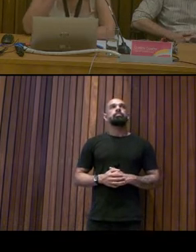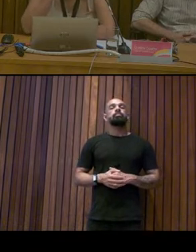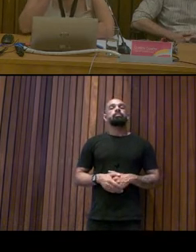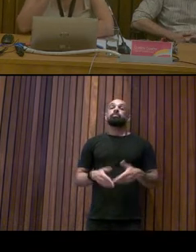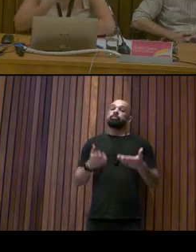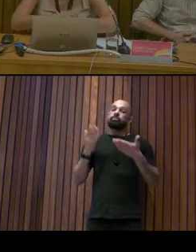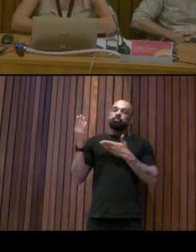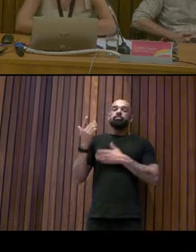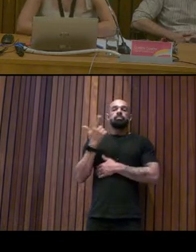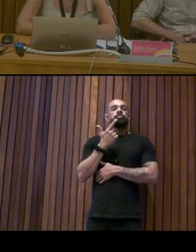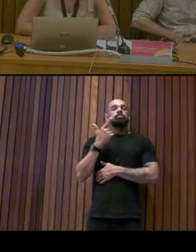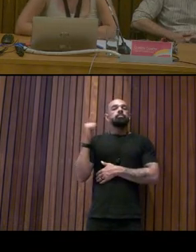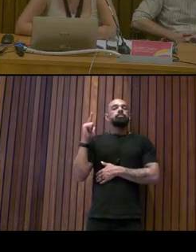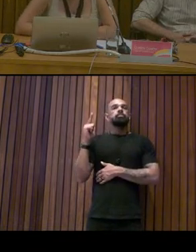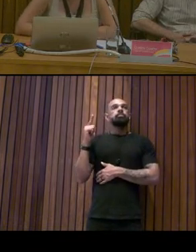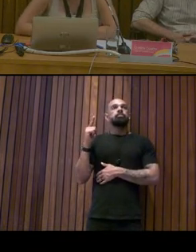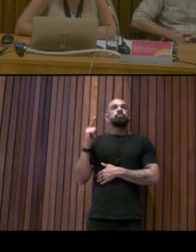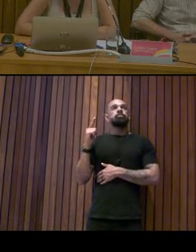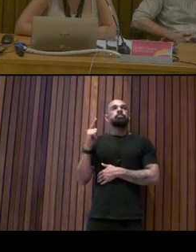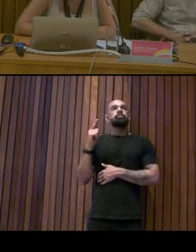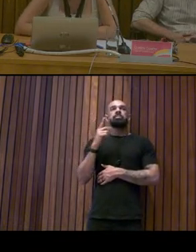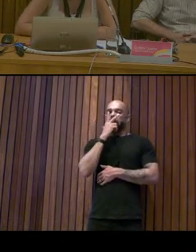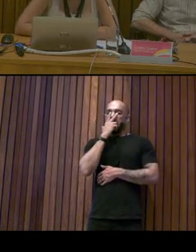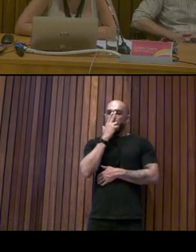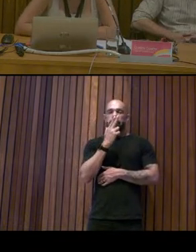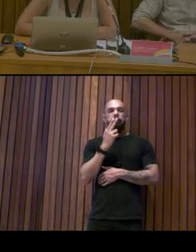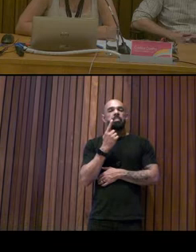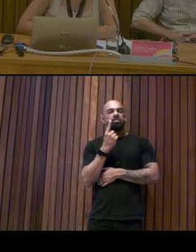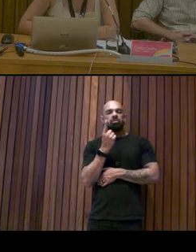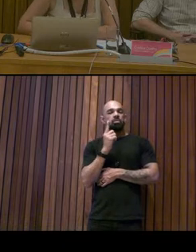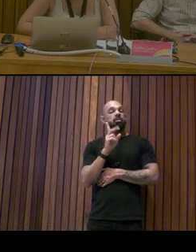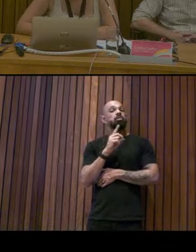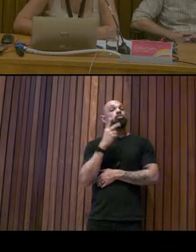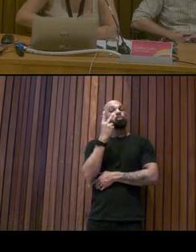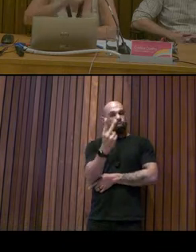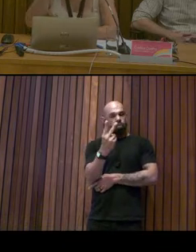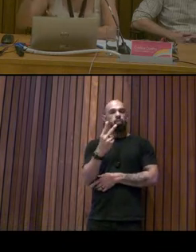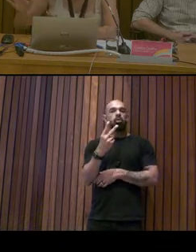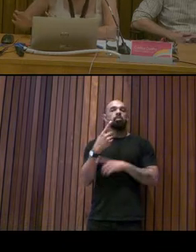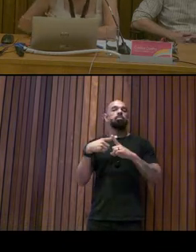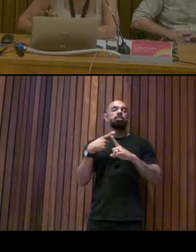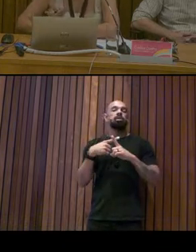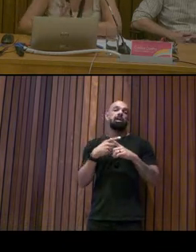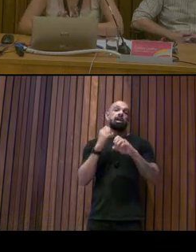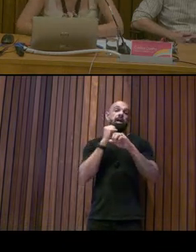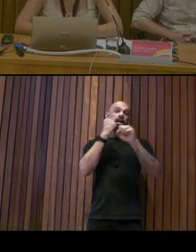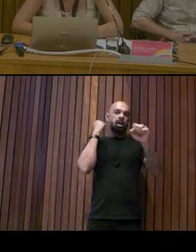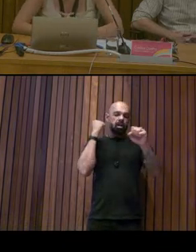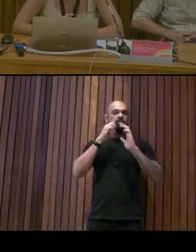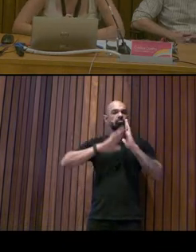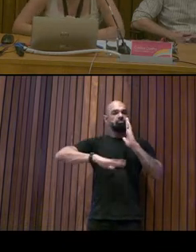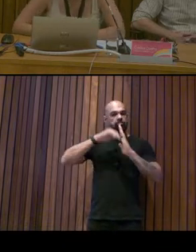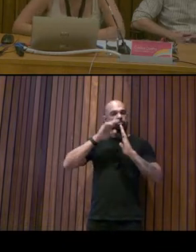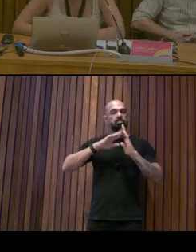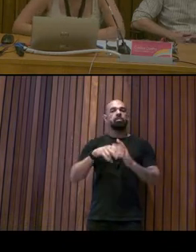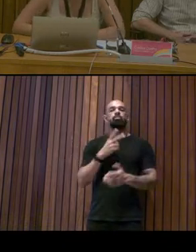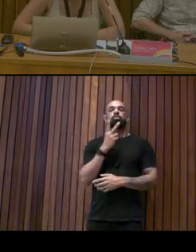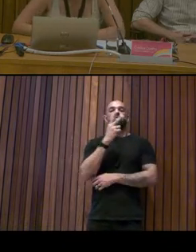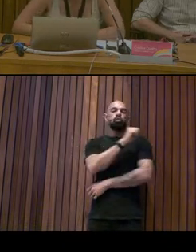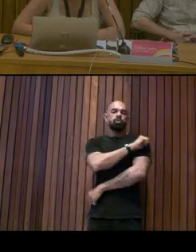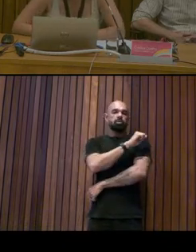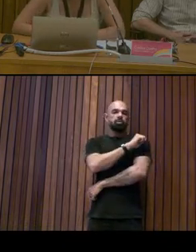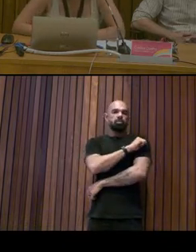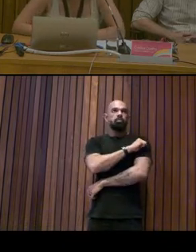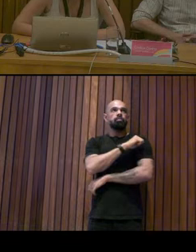Aqui é outro, são dois murais, porque, na verdade, é um grande mural feito por dois